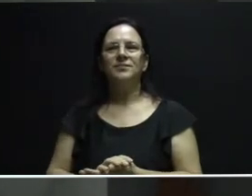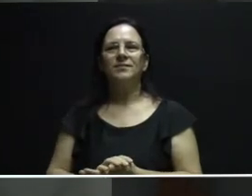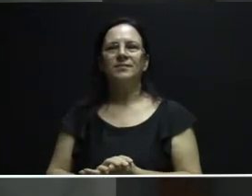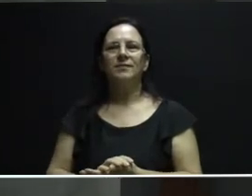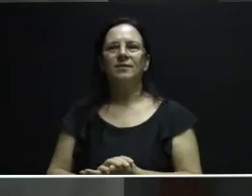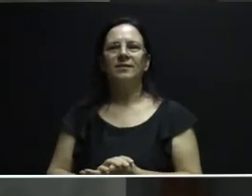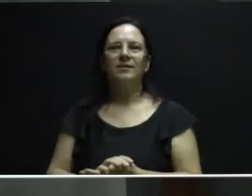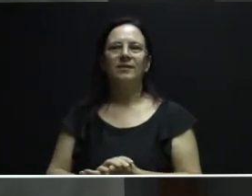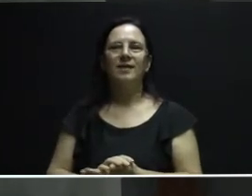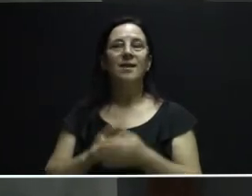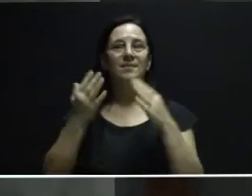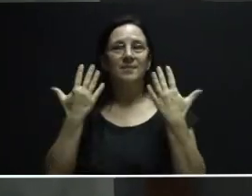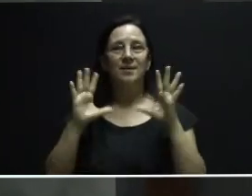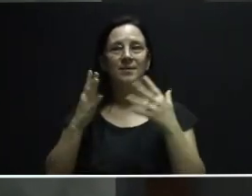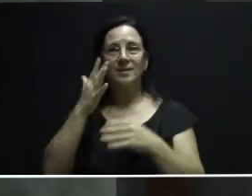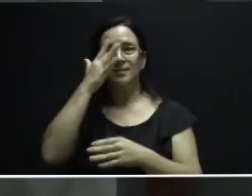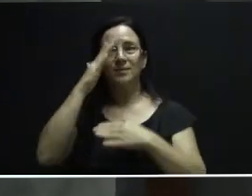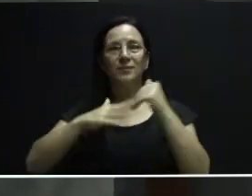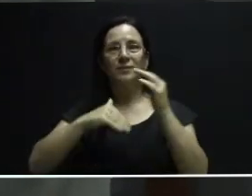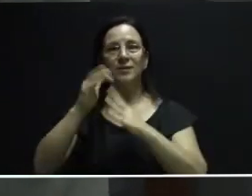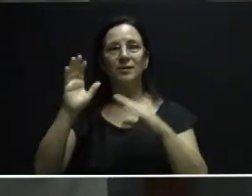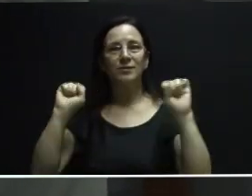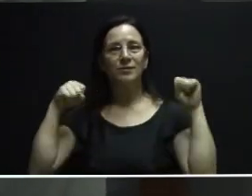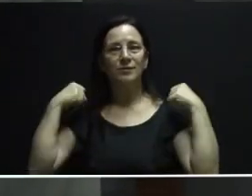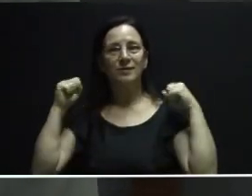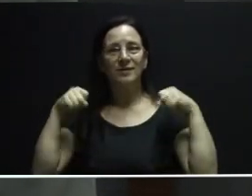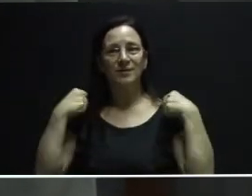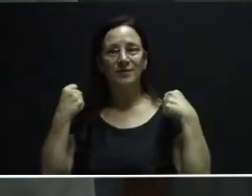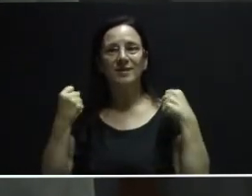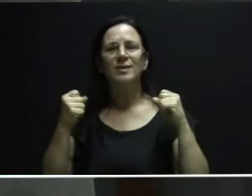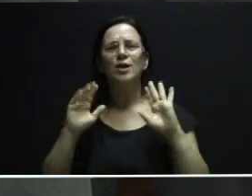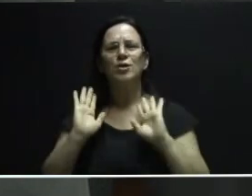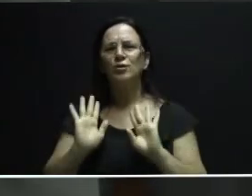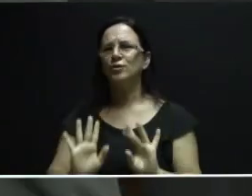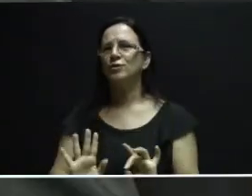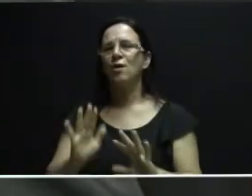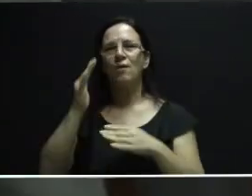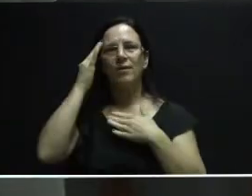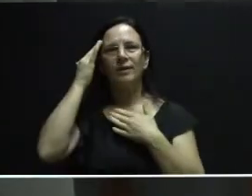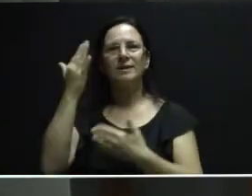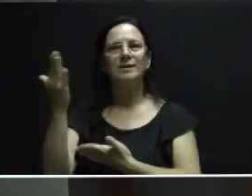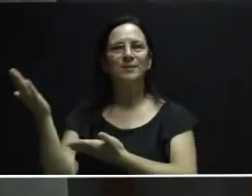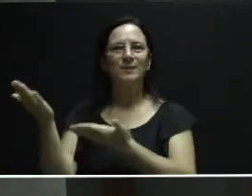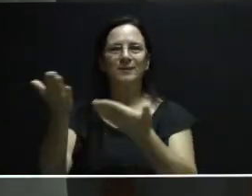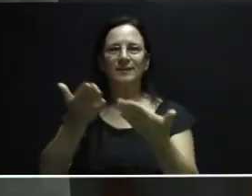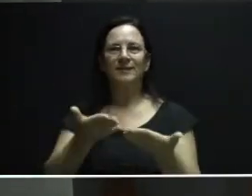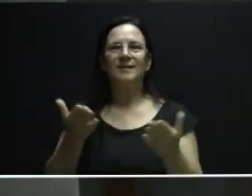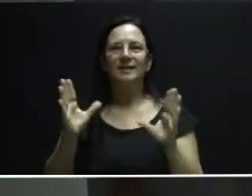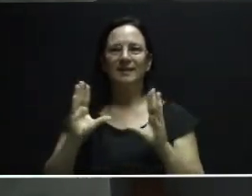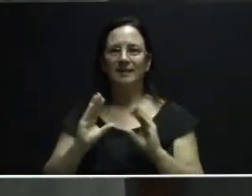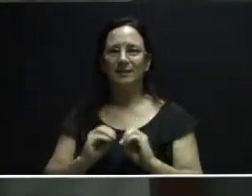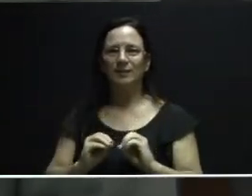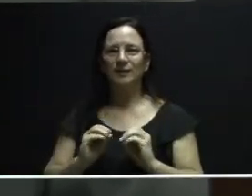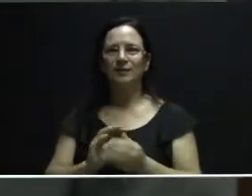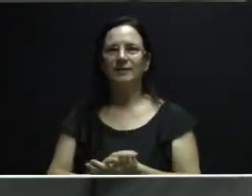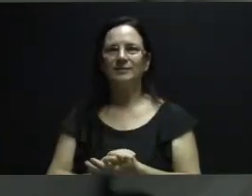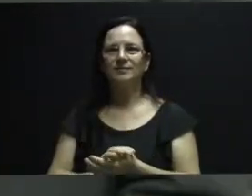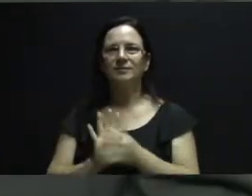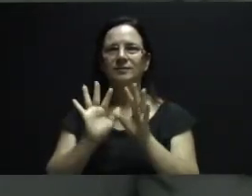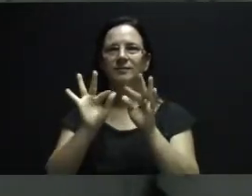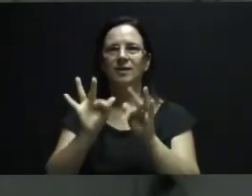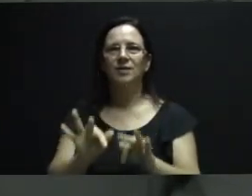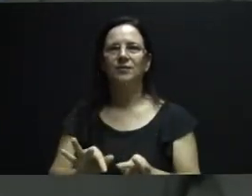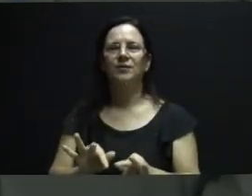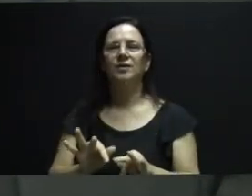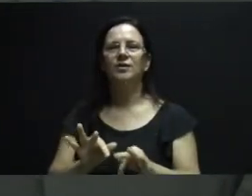são, parabéns aos profissionais de educação física. Sem dúvidas, temos que só parabenizar e agradecer por todos pelo brilhantismo nessa noite. E assim chegamos ao final